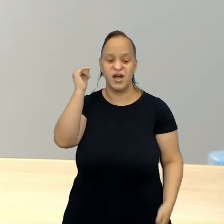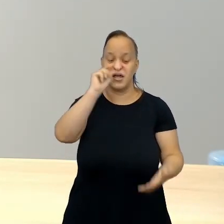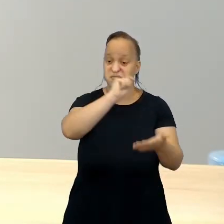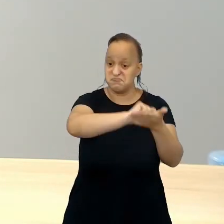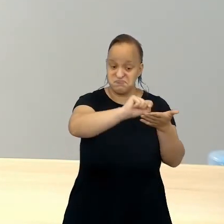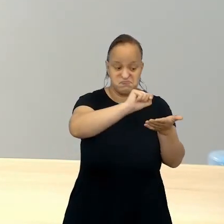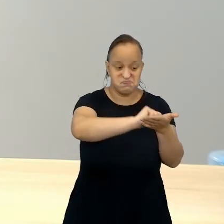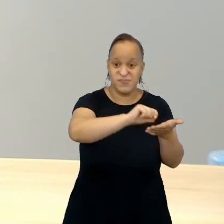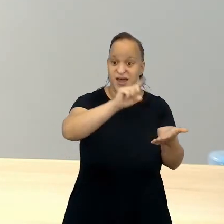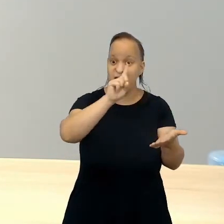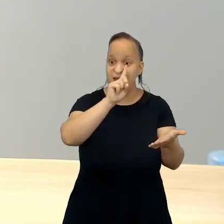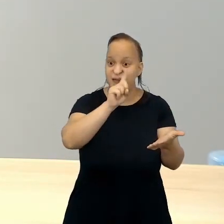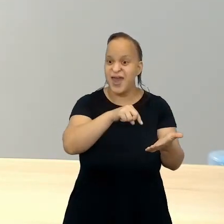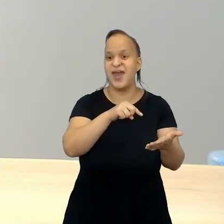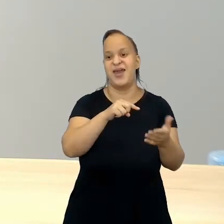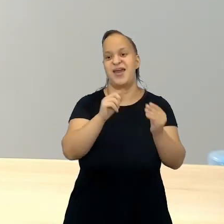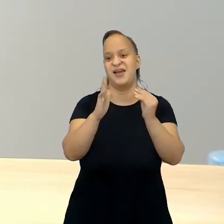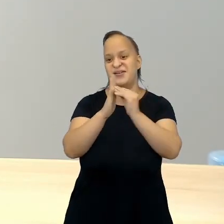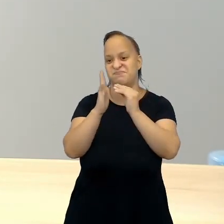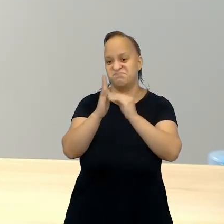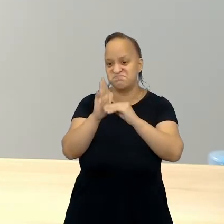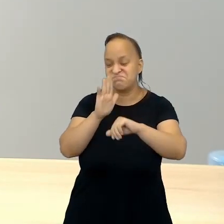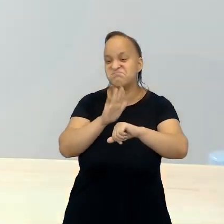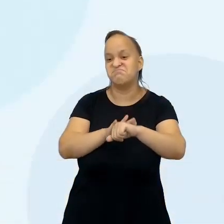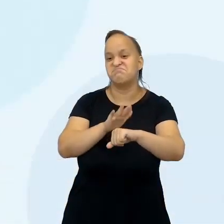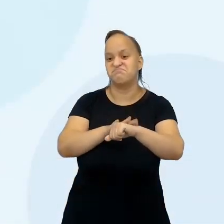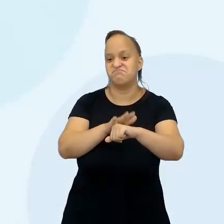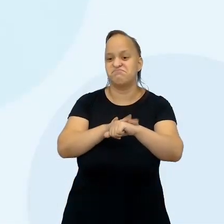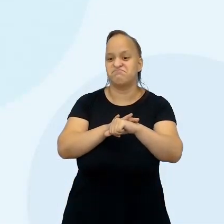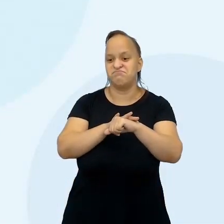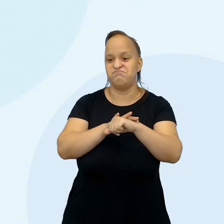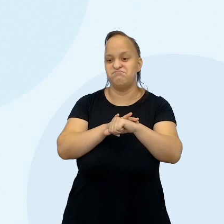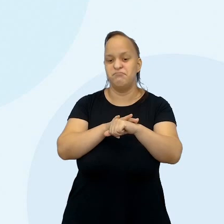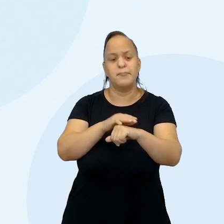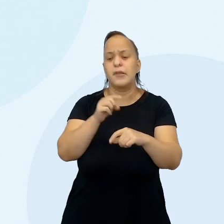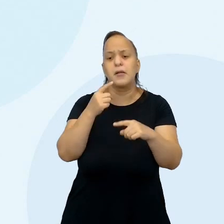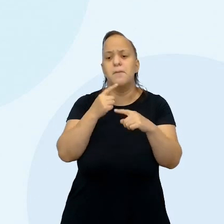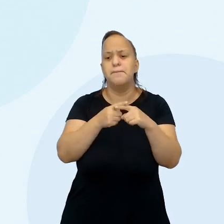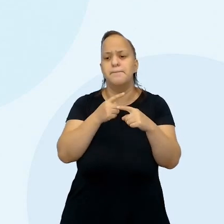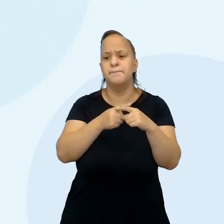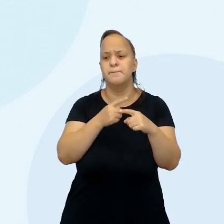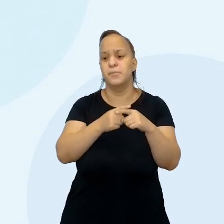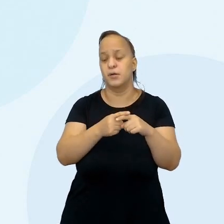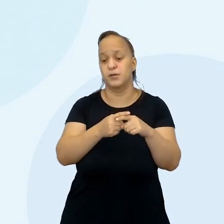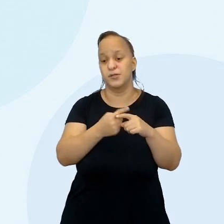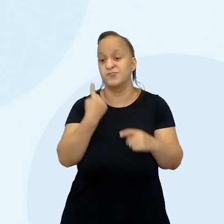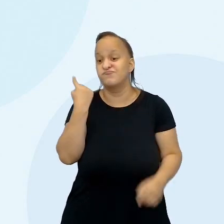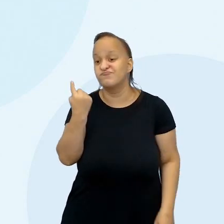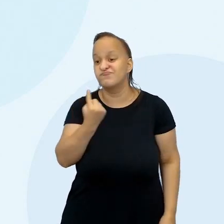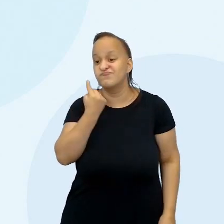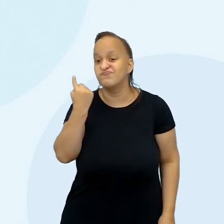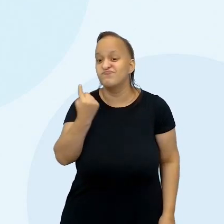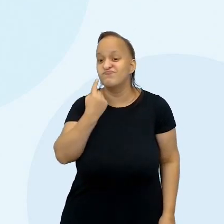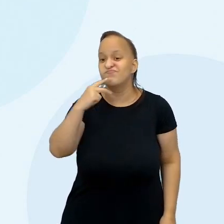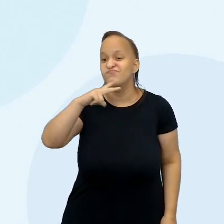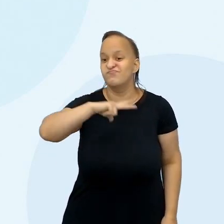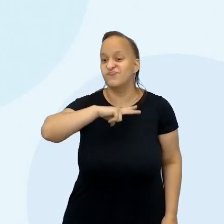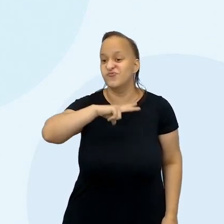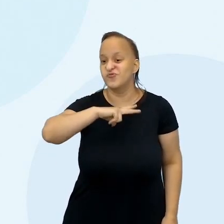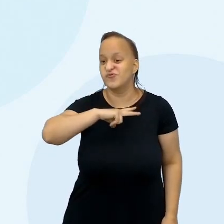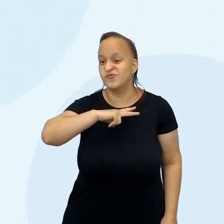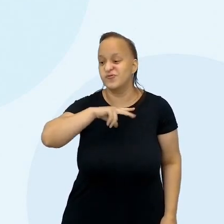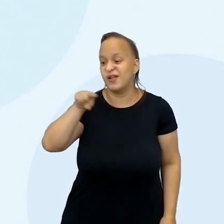metodologia ativa, né? O diário de bordo, ele é considerado uma metodologia ativa individual, pois coloca o estudante